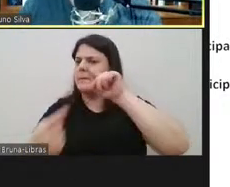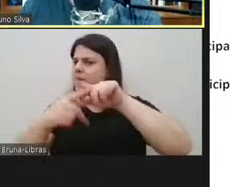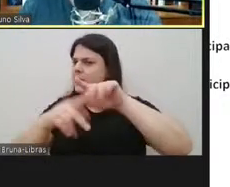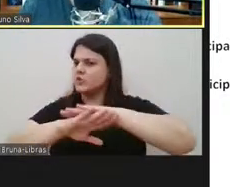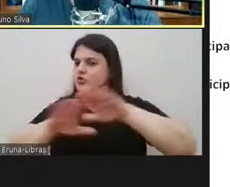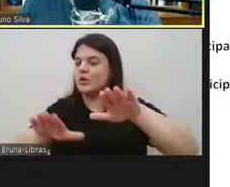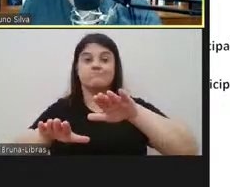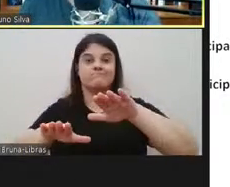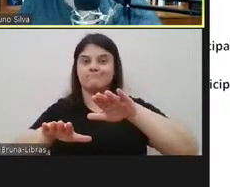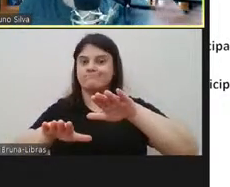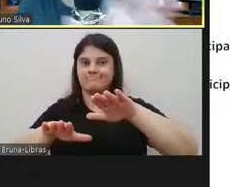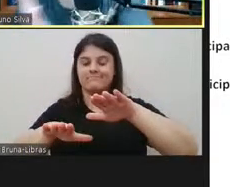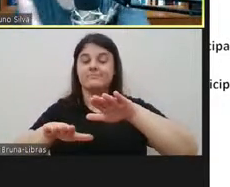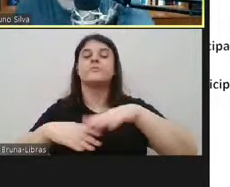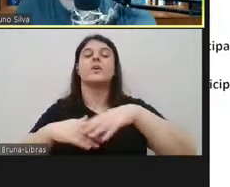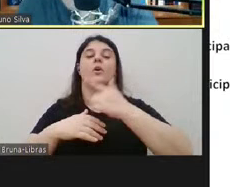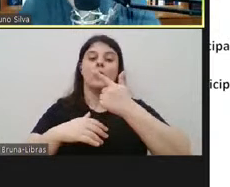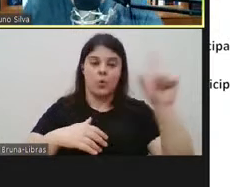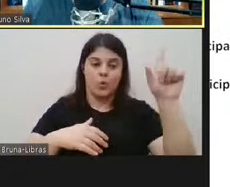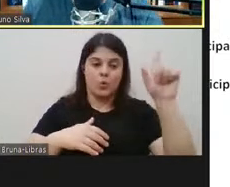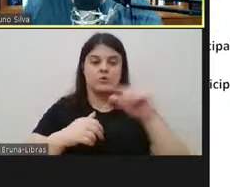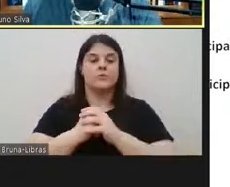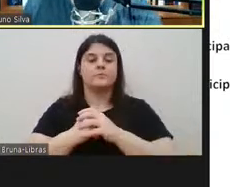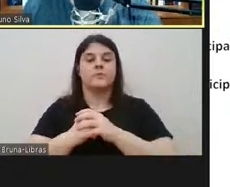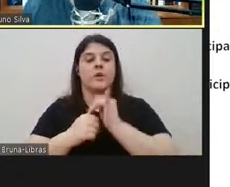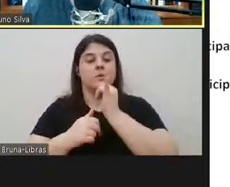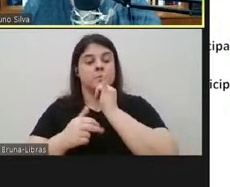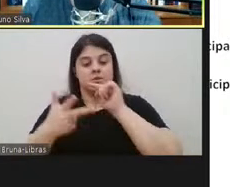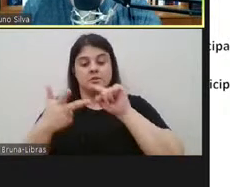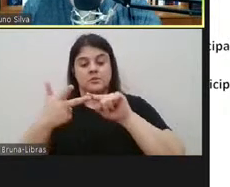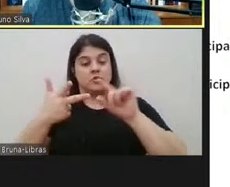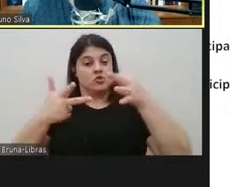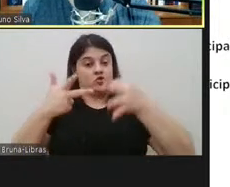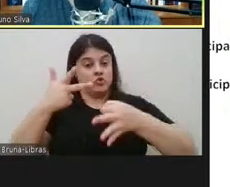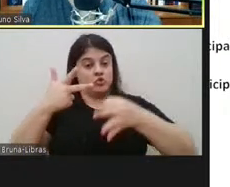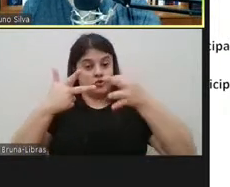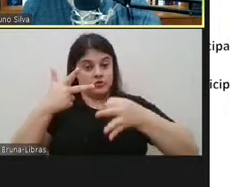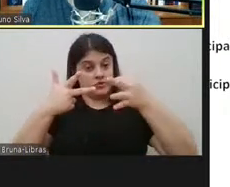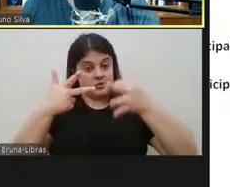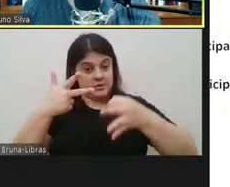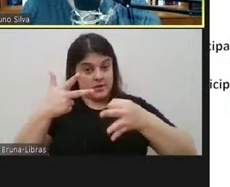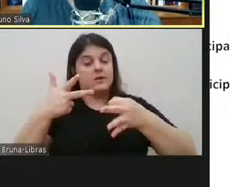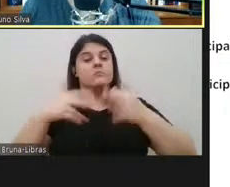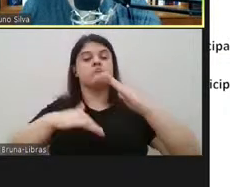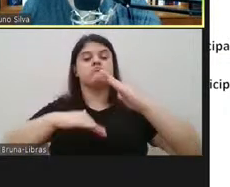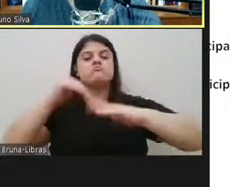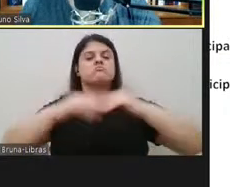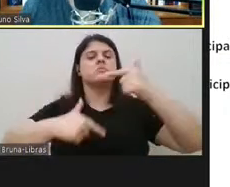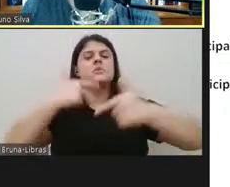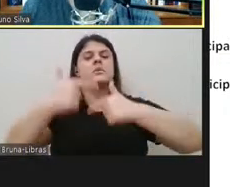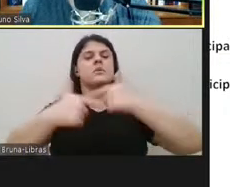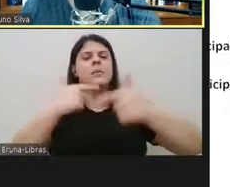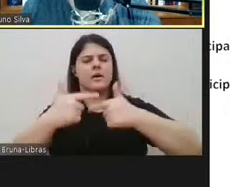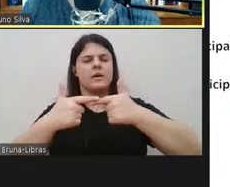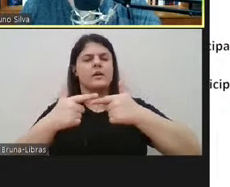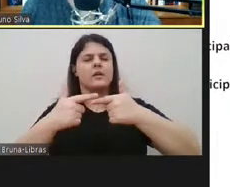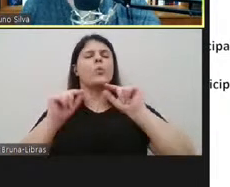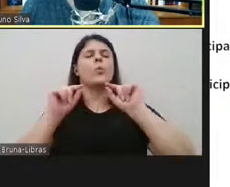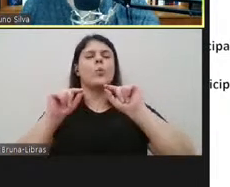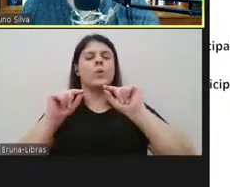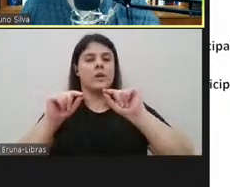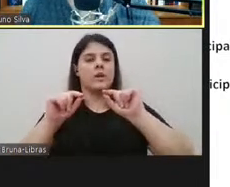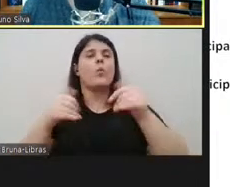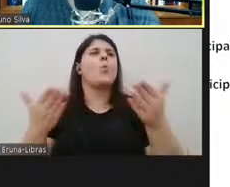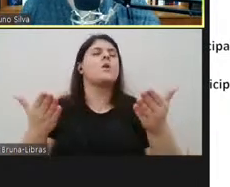técnico e tal vamos pegar essa outra ponta por exemplo o judiciário o judiciário ele atua politicamente do ponto de vista das